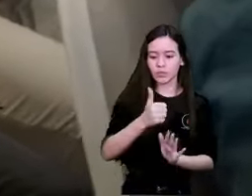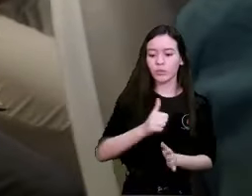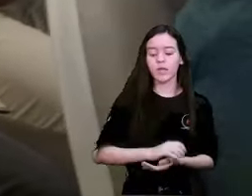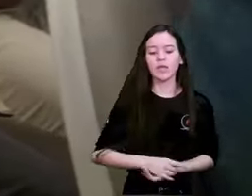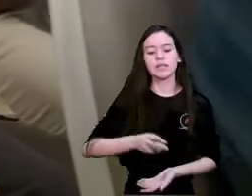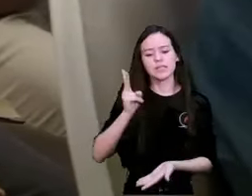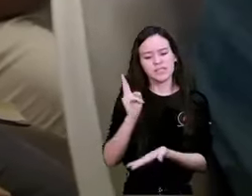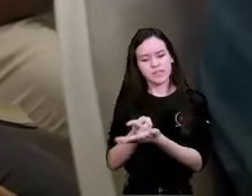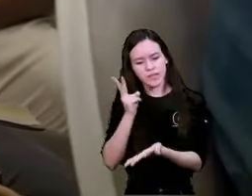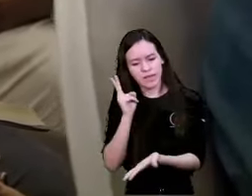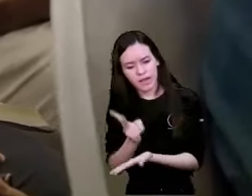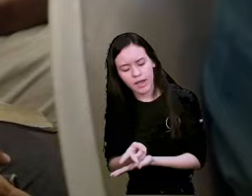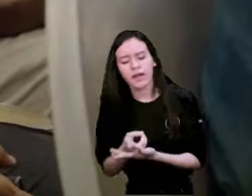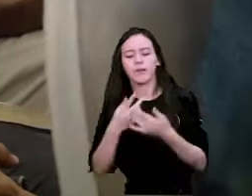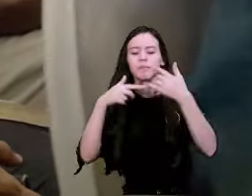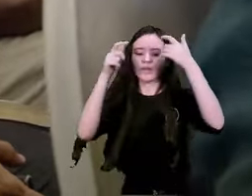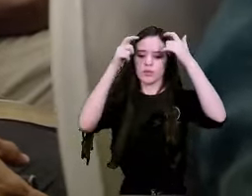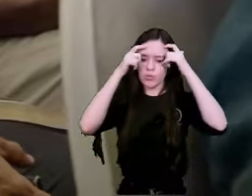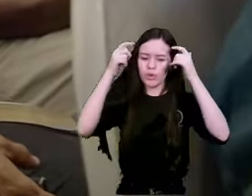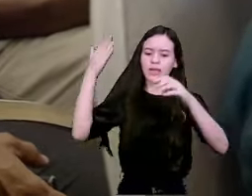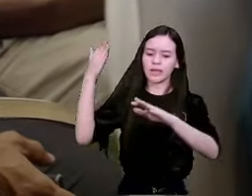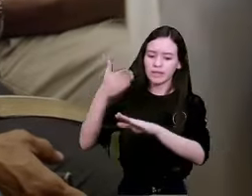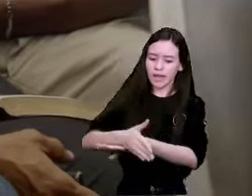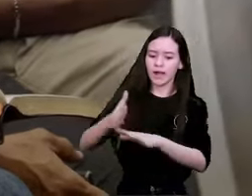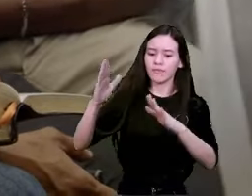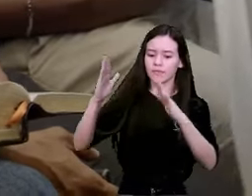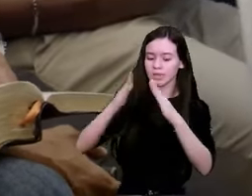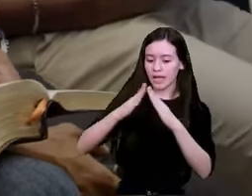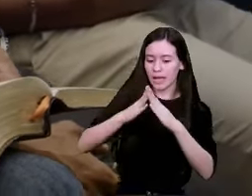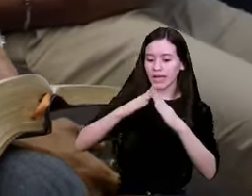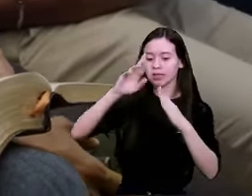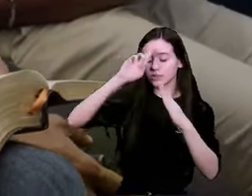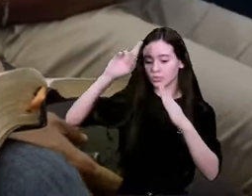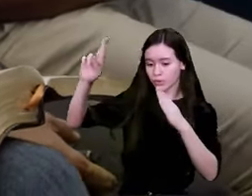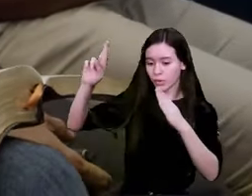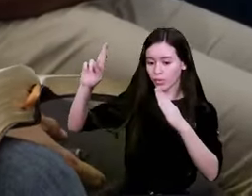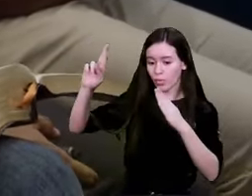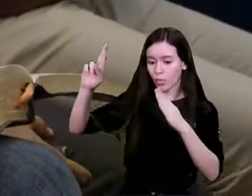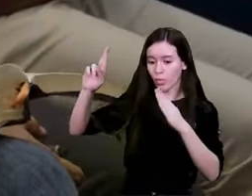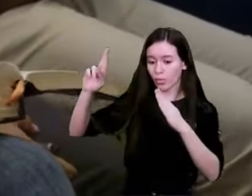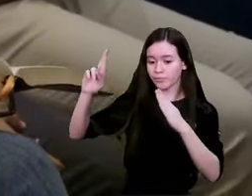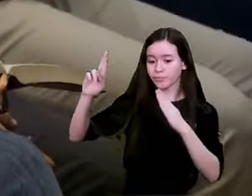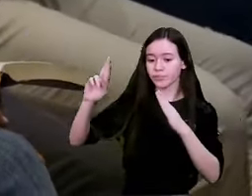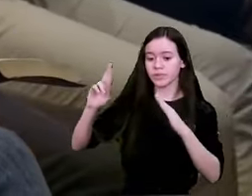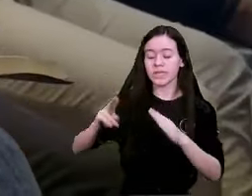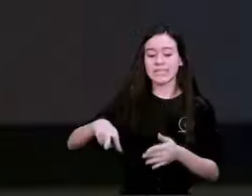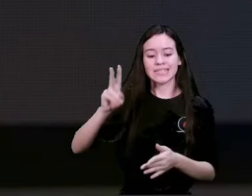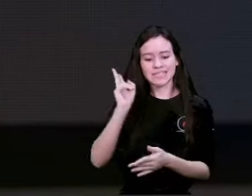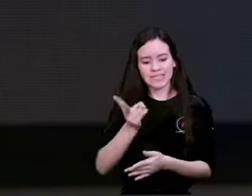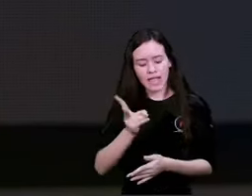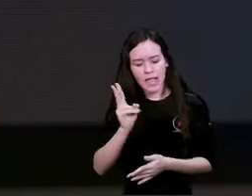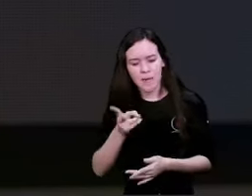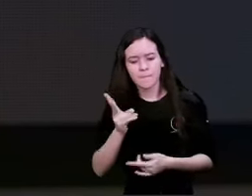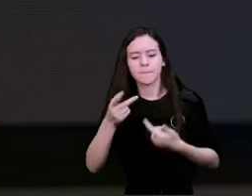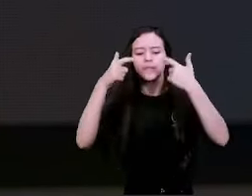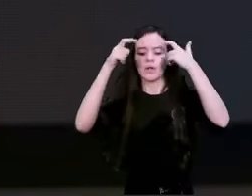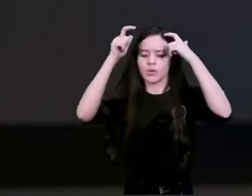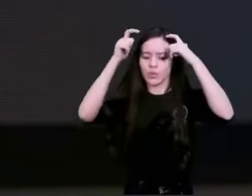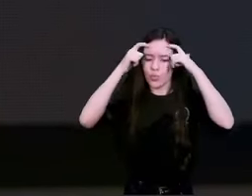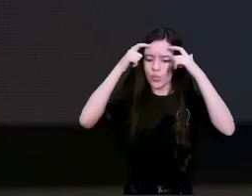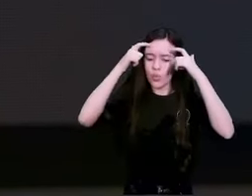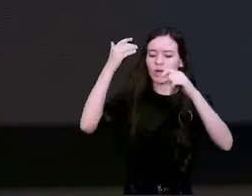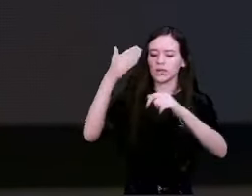vezes que o rei entrava na casa do Senhor, e todas as vezes que o